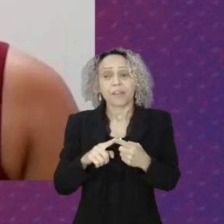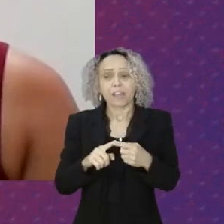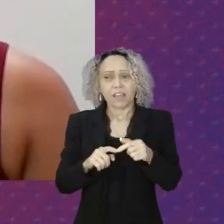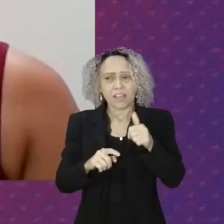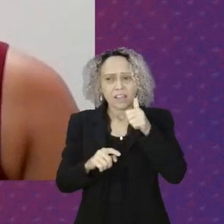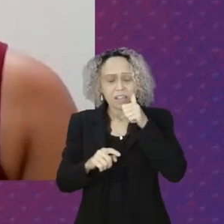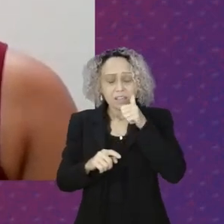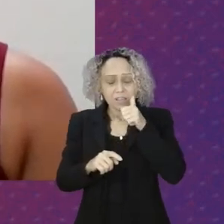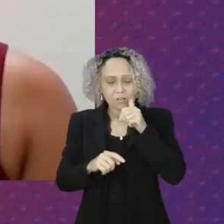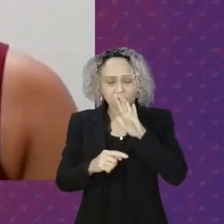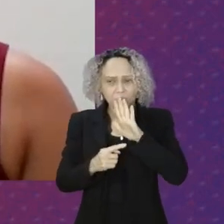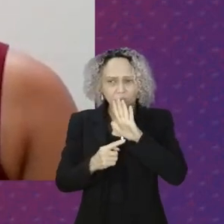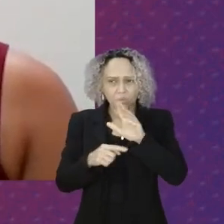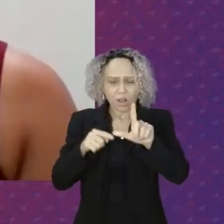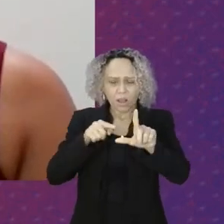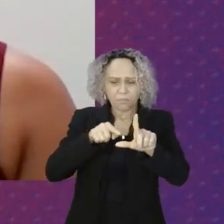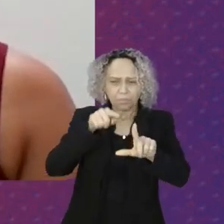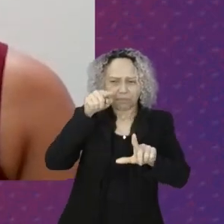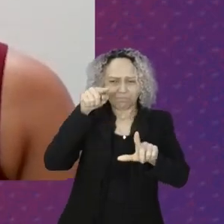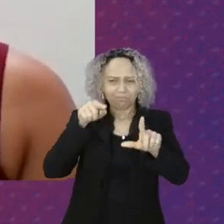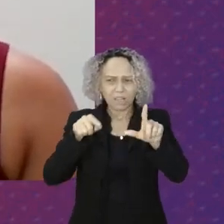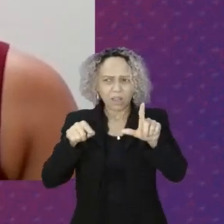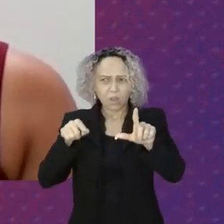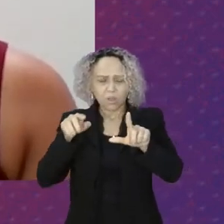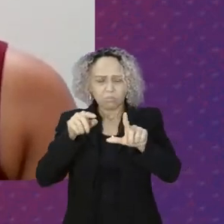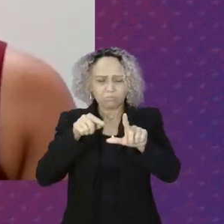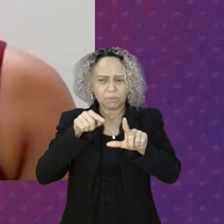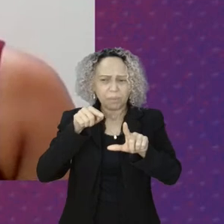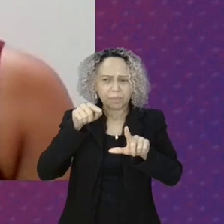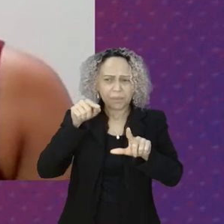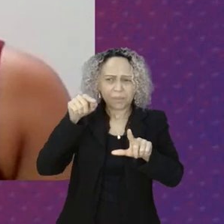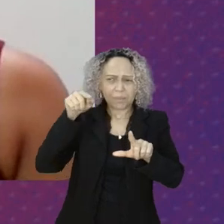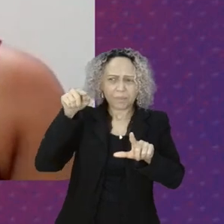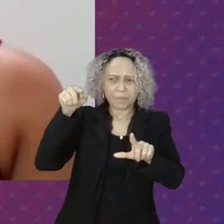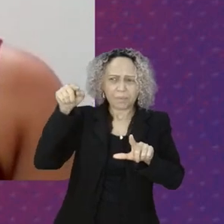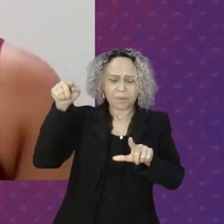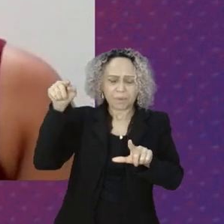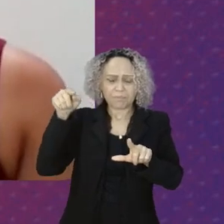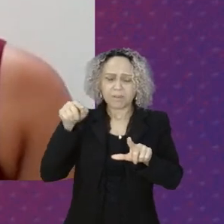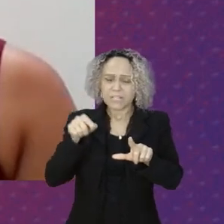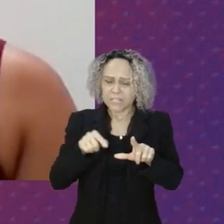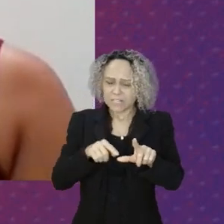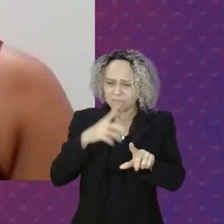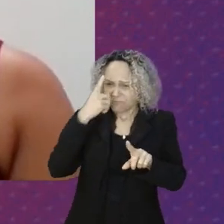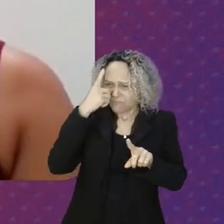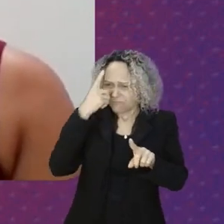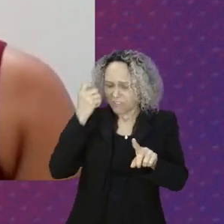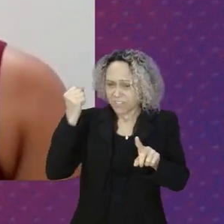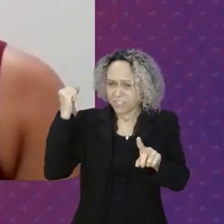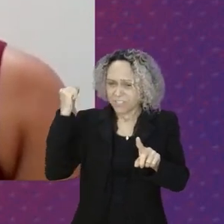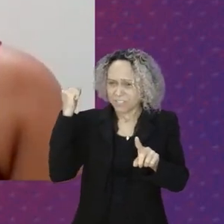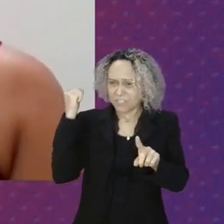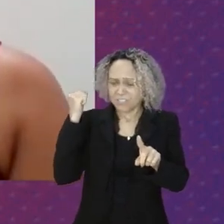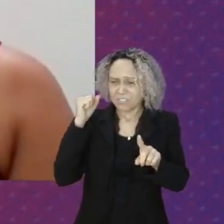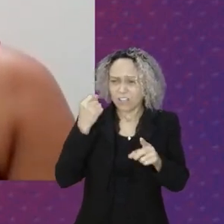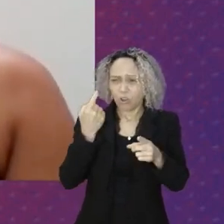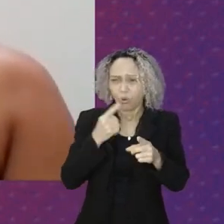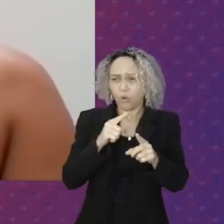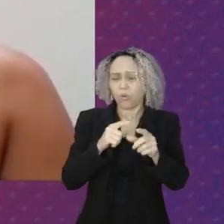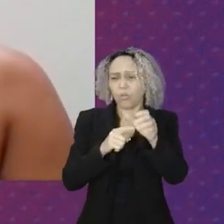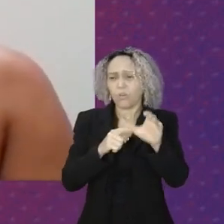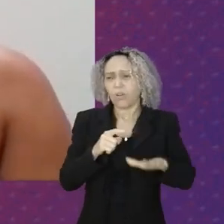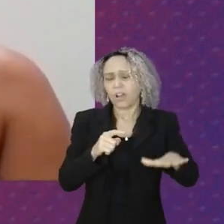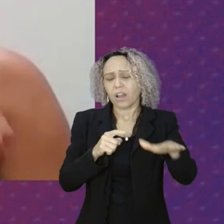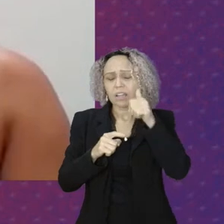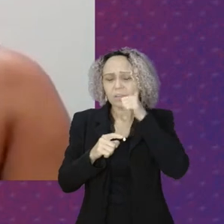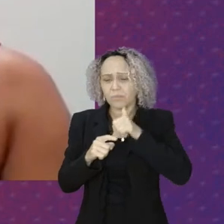sido colocados em relação à violência contra a mulher, em relação ao feminicídio no Brasil, são assustadores e têm aumentado, né, a